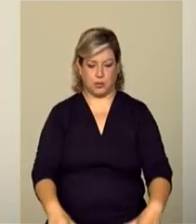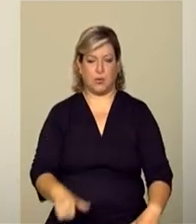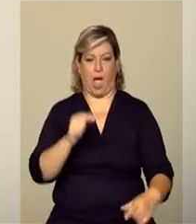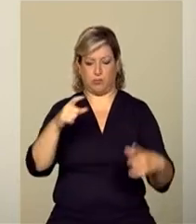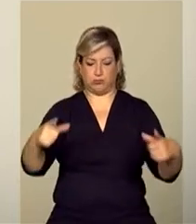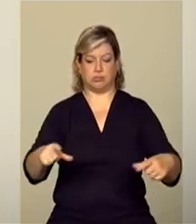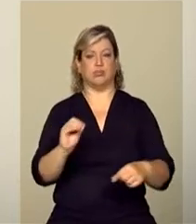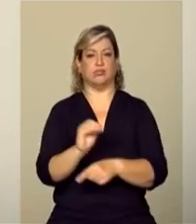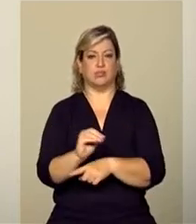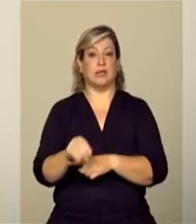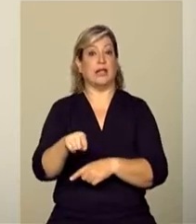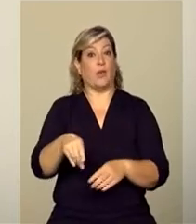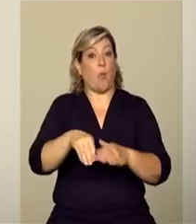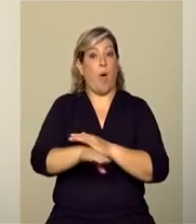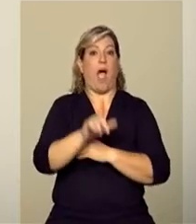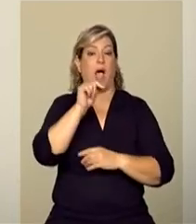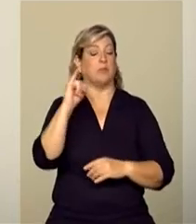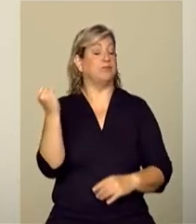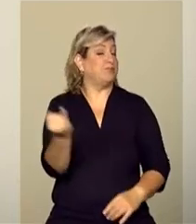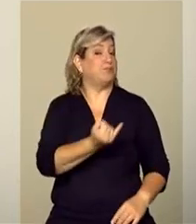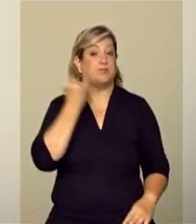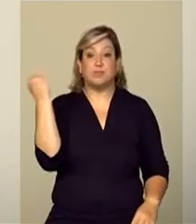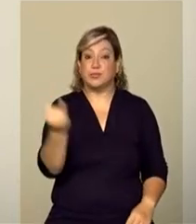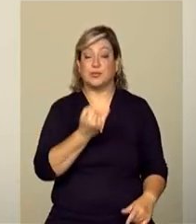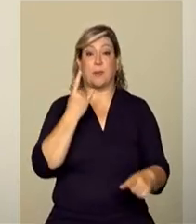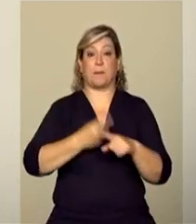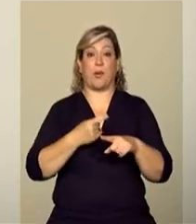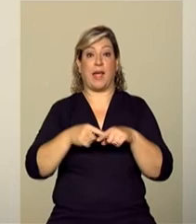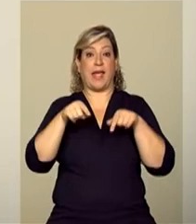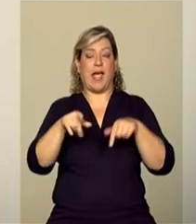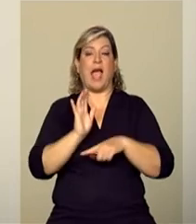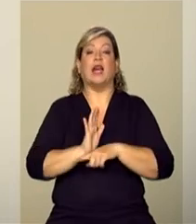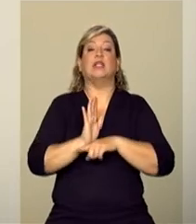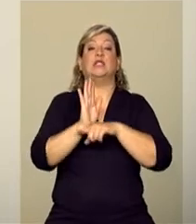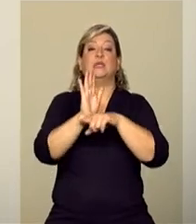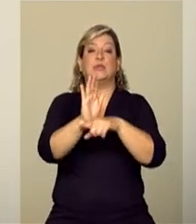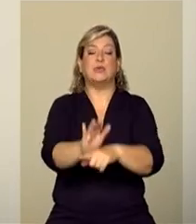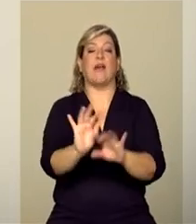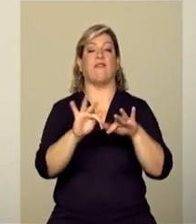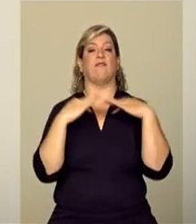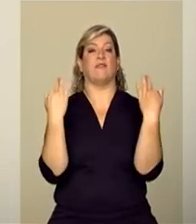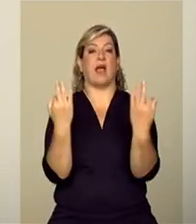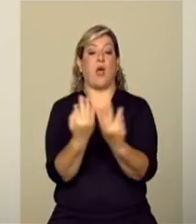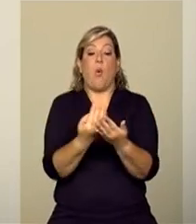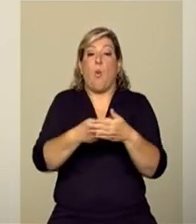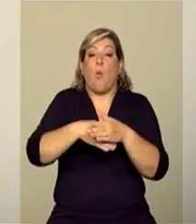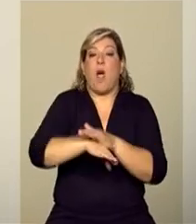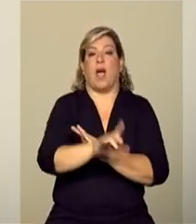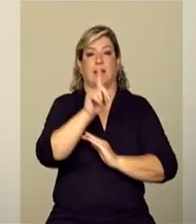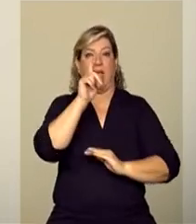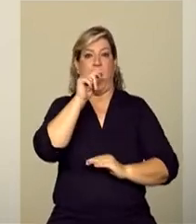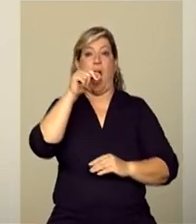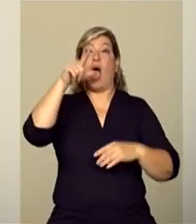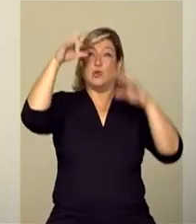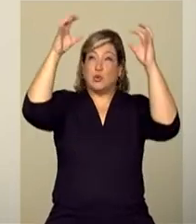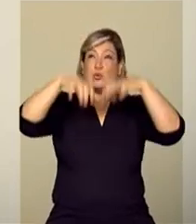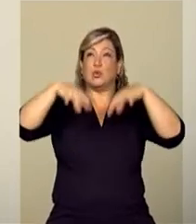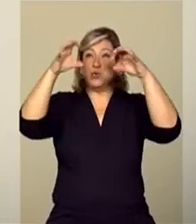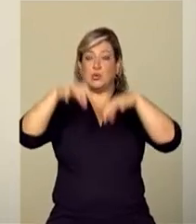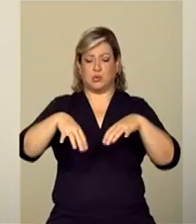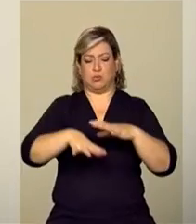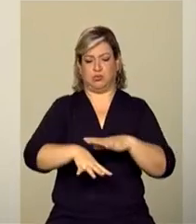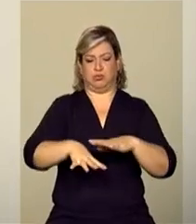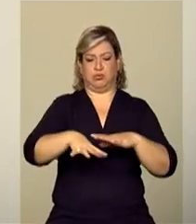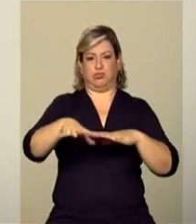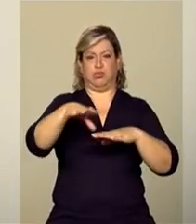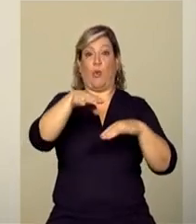cisterna sabe Luciano são importantíssimas porque elas permitem que as famílias armazenem a água da chuva ou